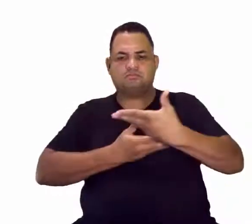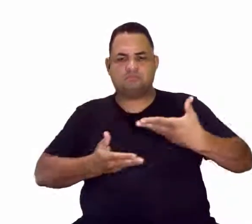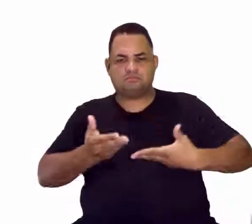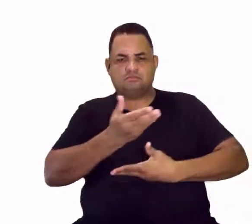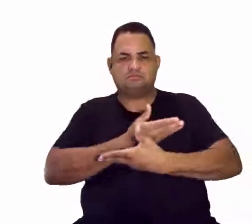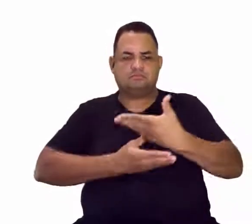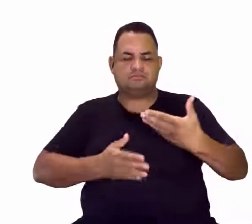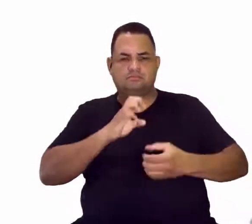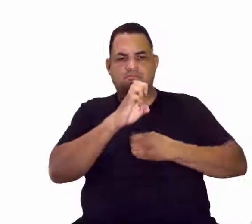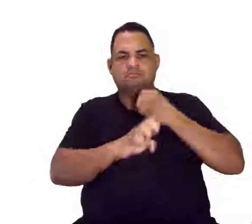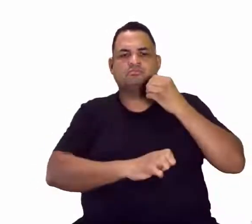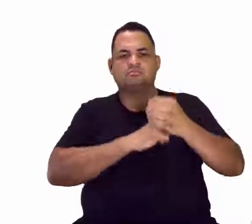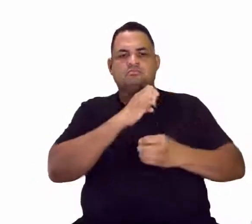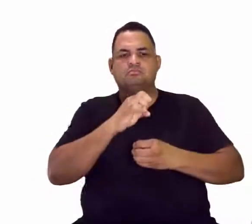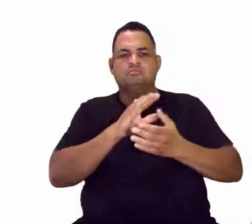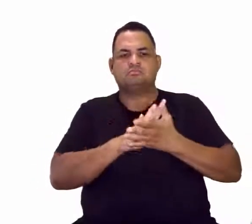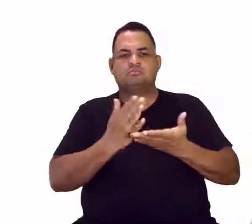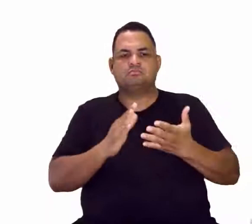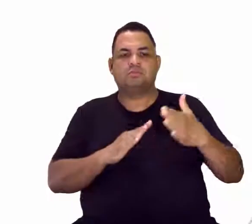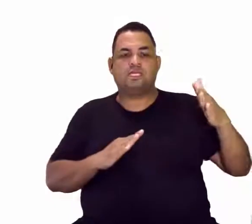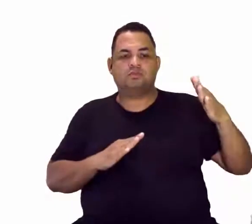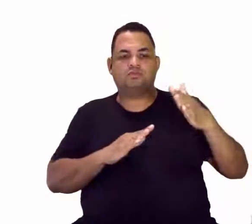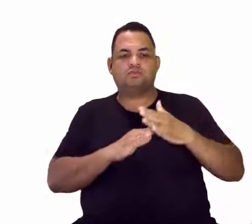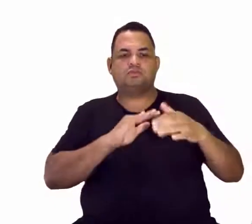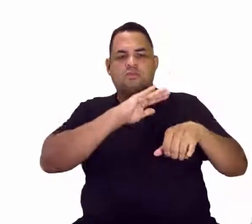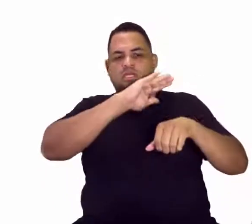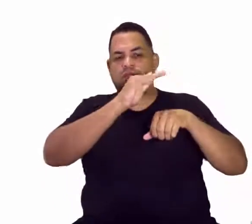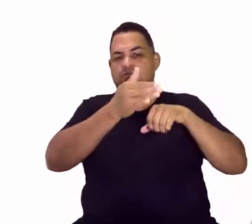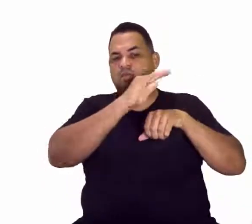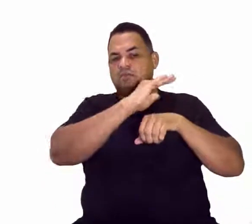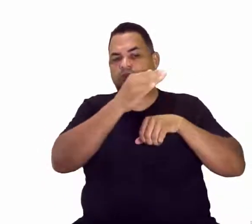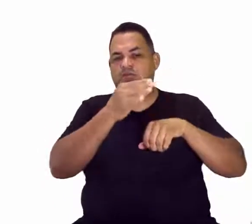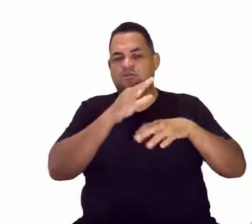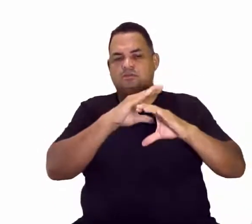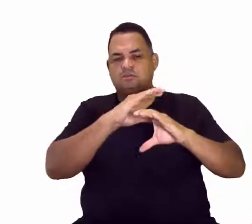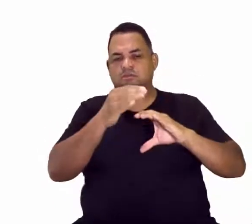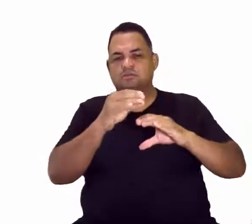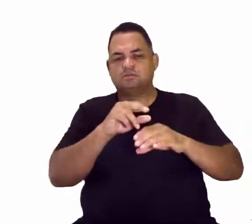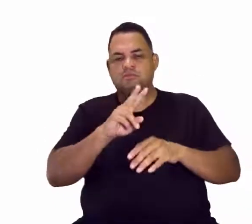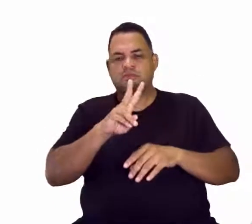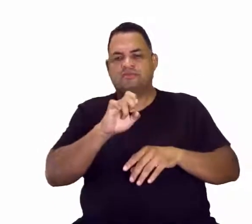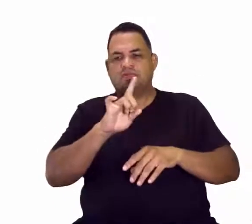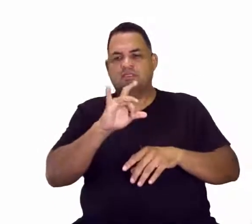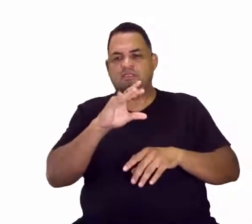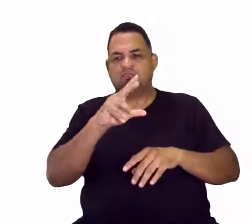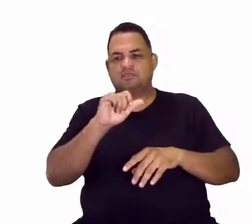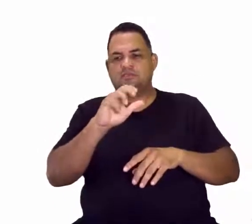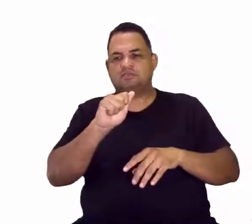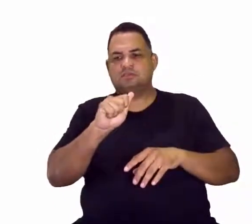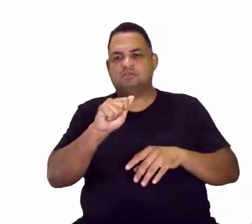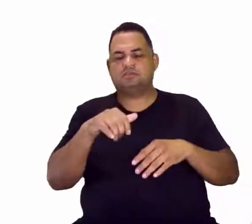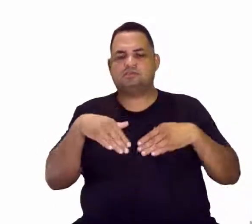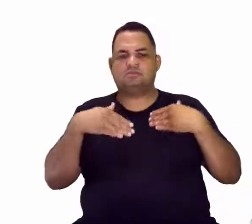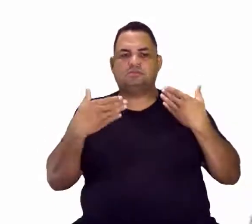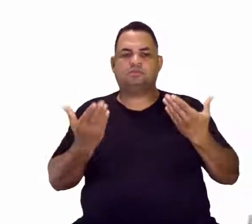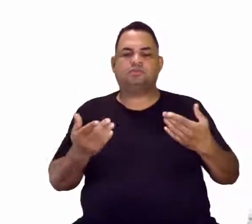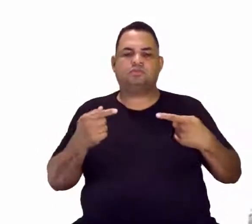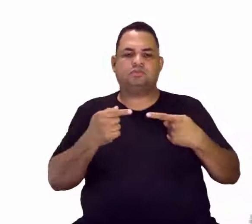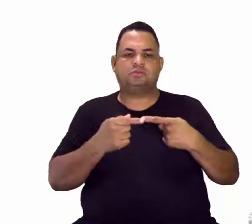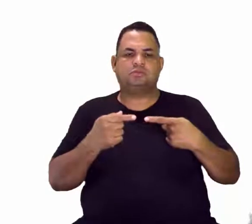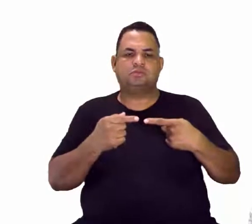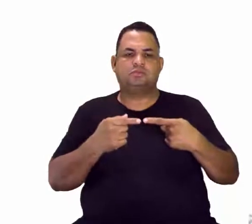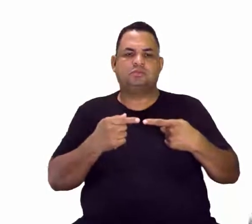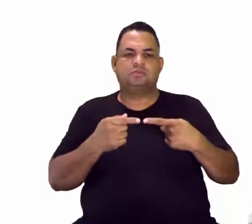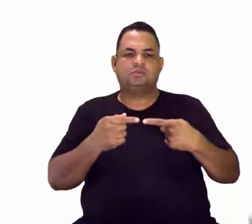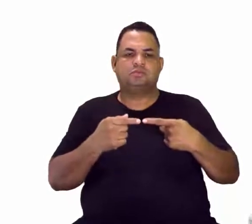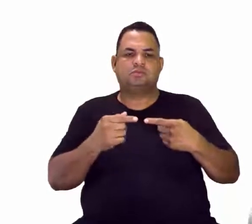compartilharam elétrons lá da sua última camada de valência. Só que, ao entrar em contato